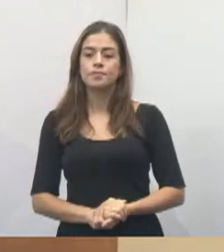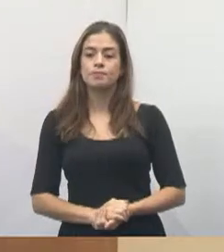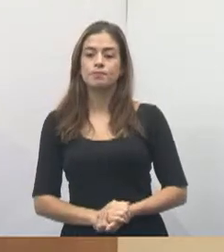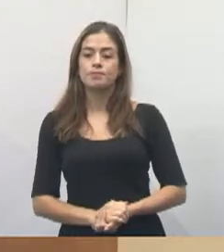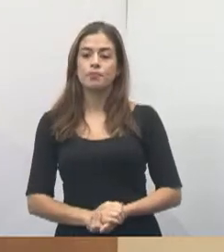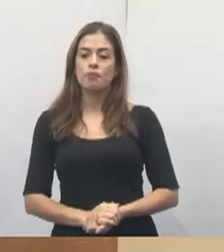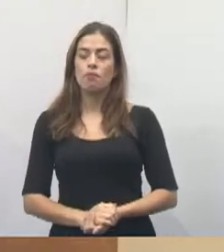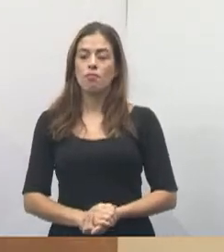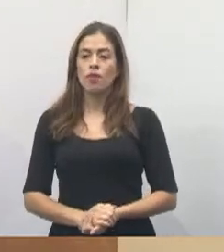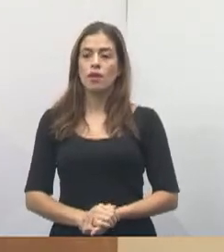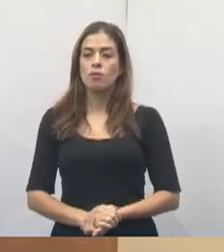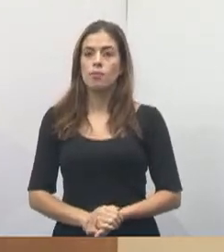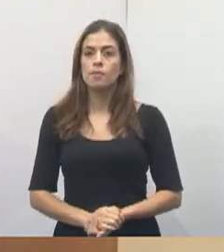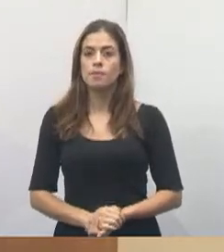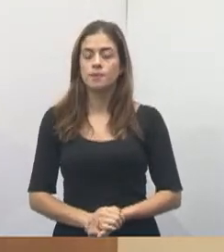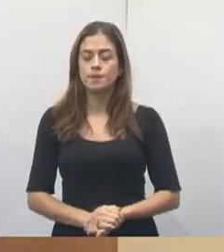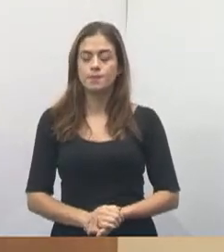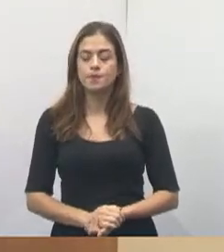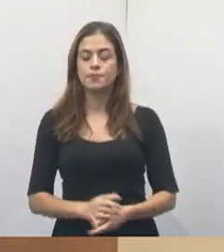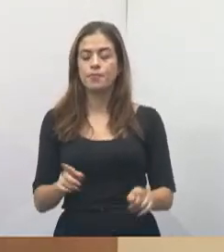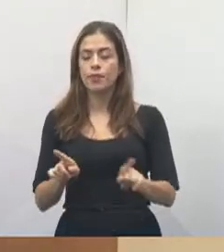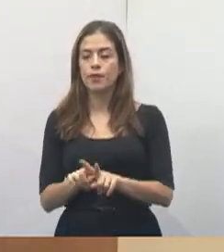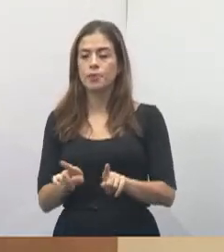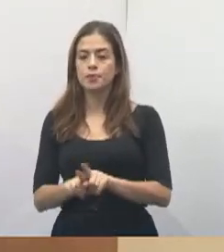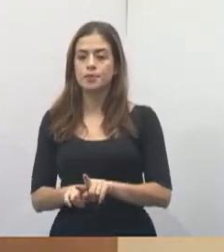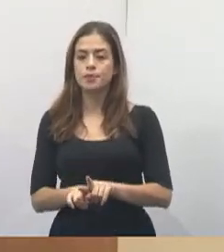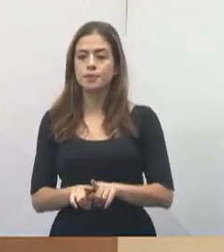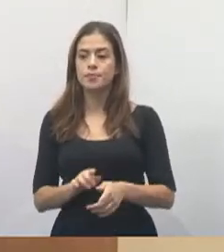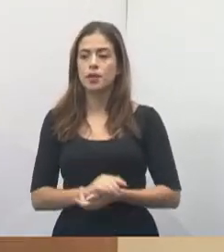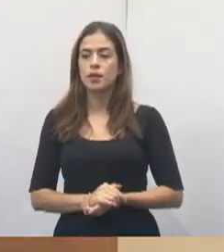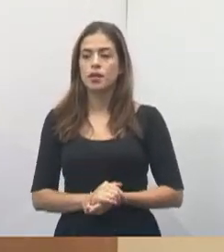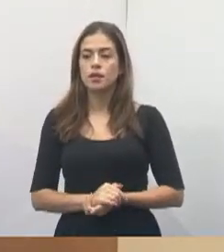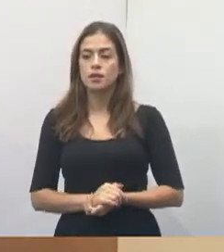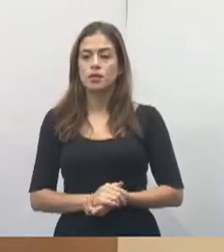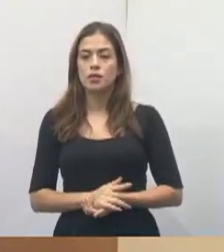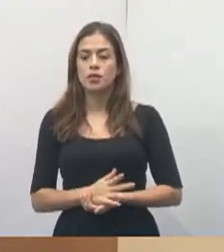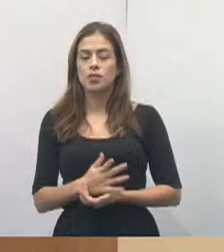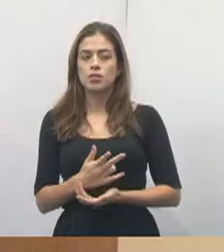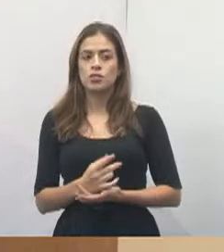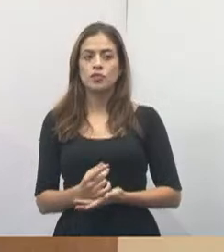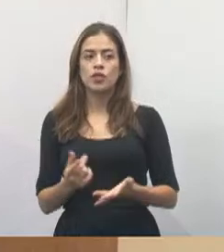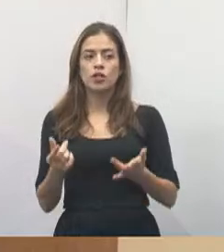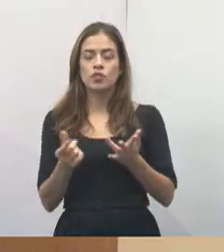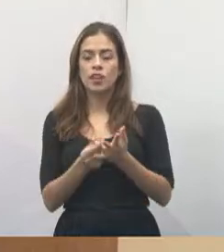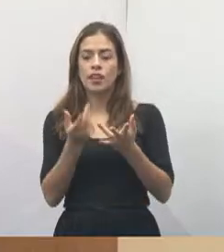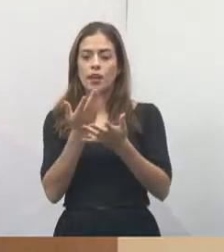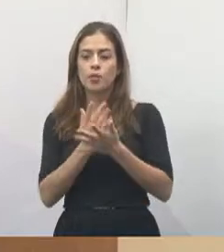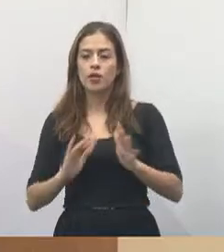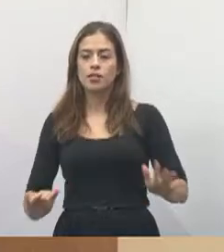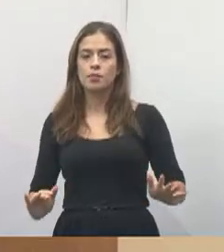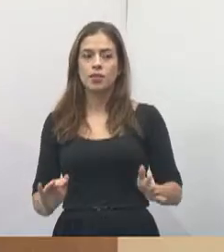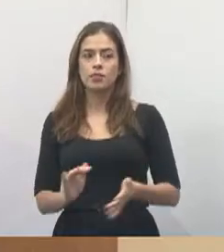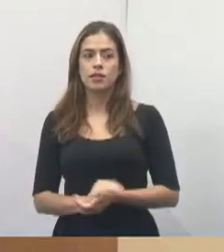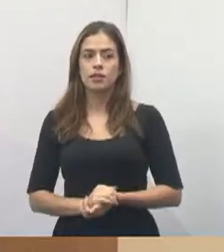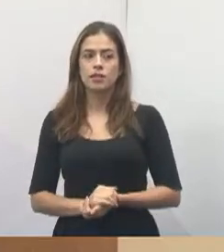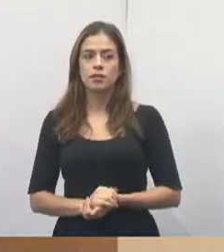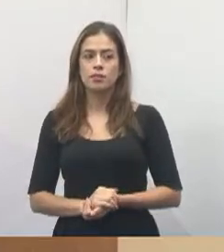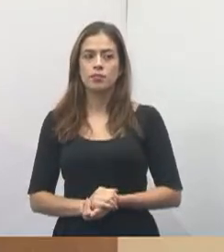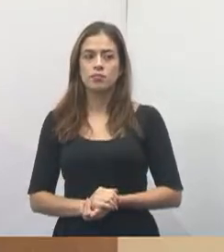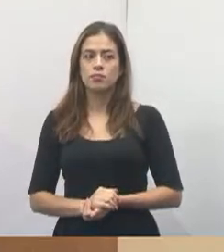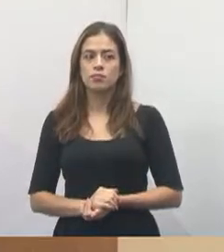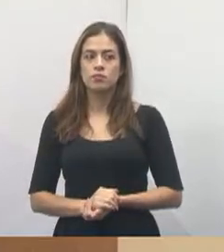Ela conta também com prioridade nas ações de divórcio, com a celeridade, porque no caso